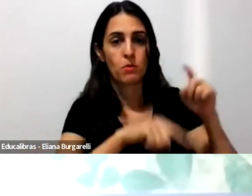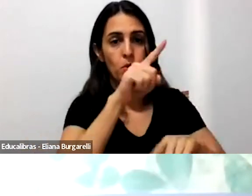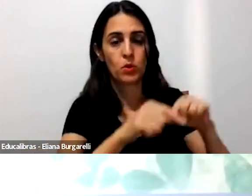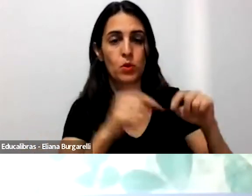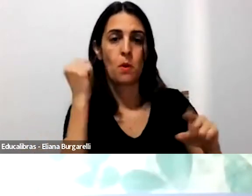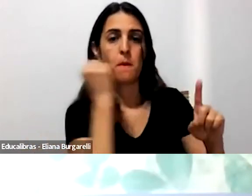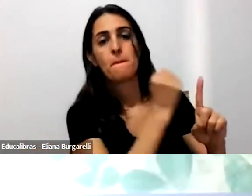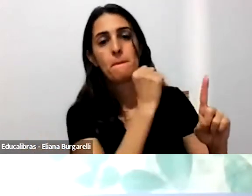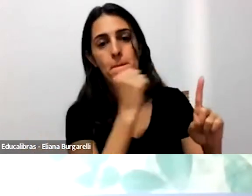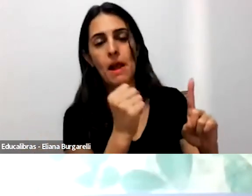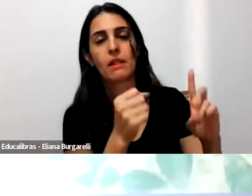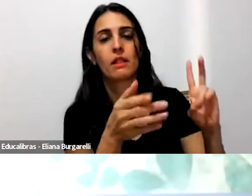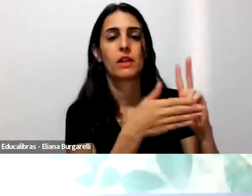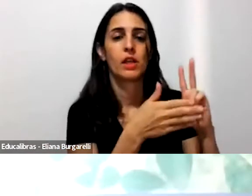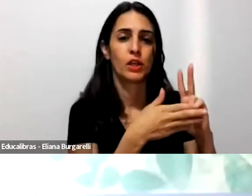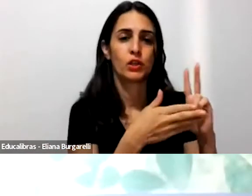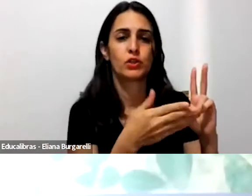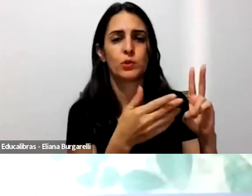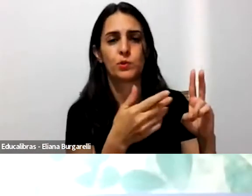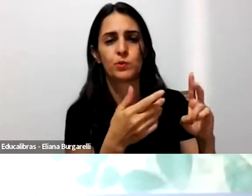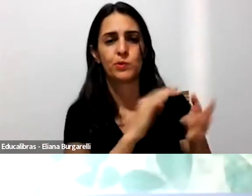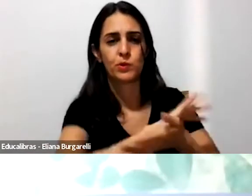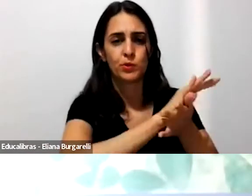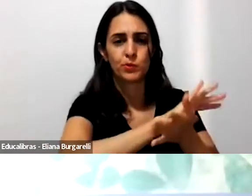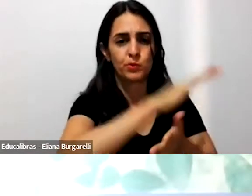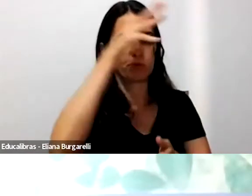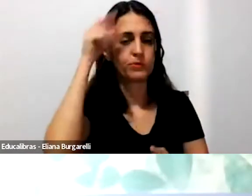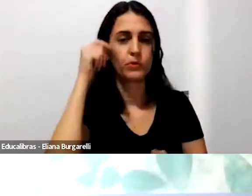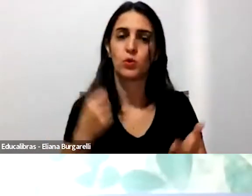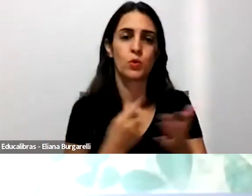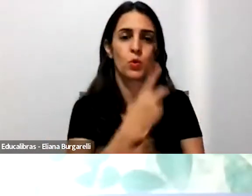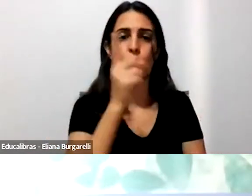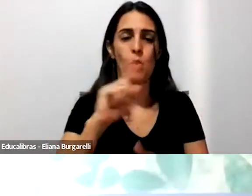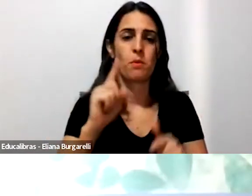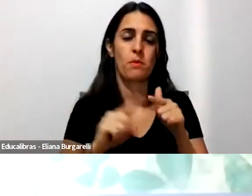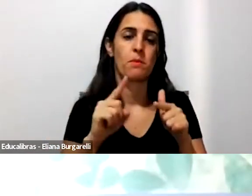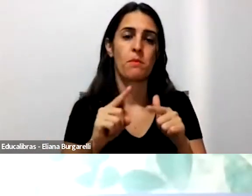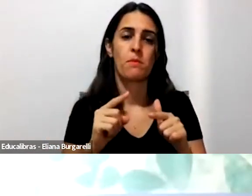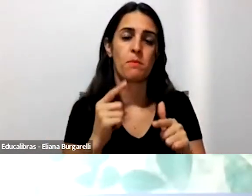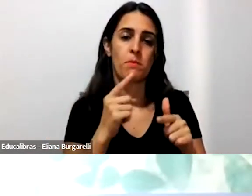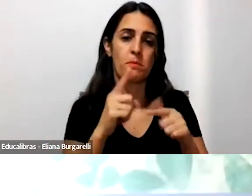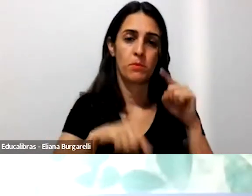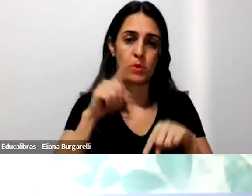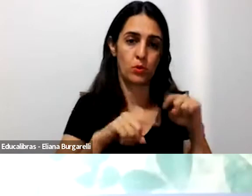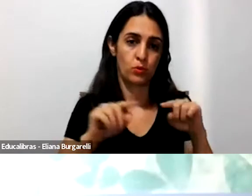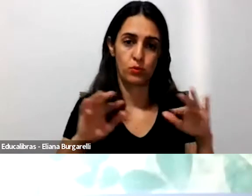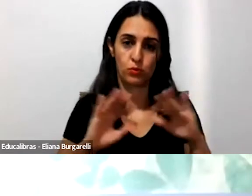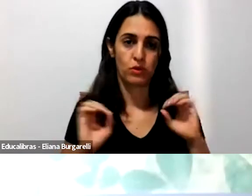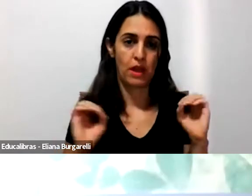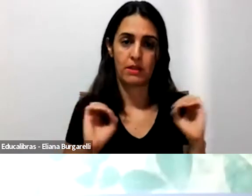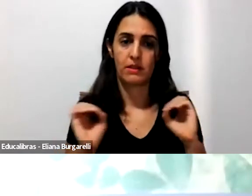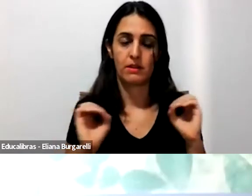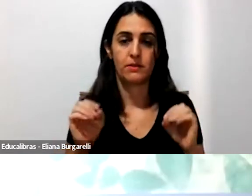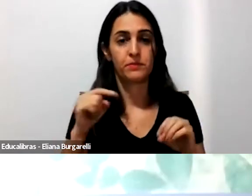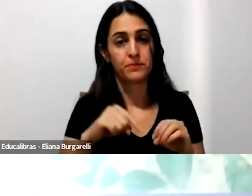importante que vocês também façam essa pressão, né, nos países de vocês, para que, né, os países europeus também